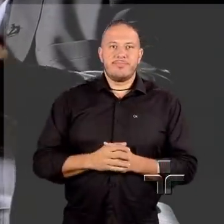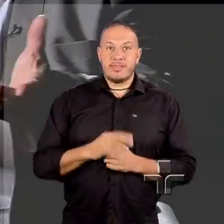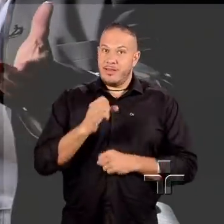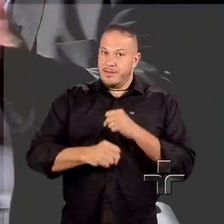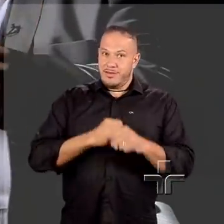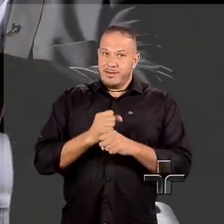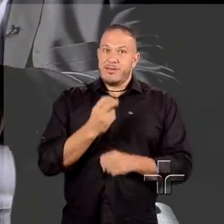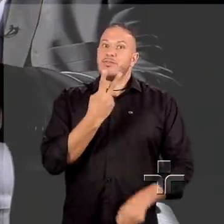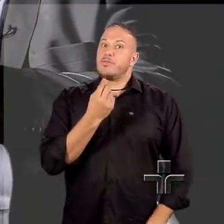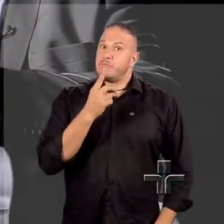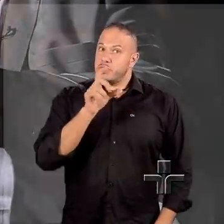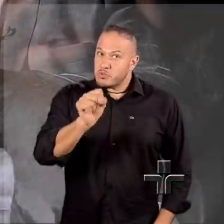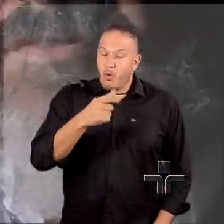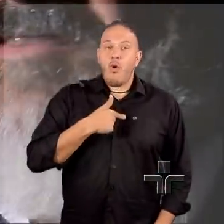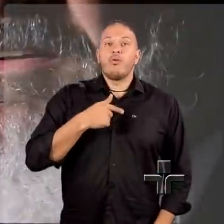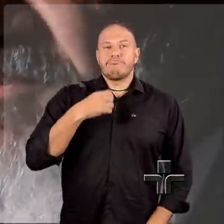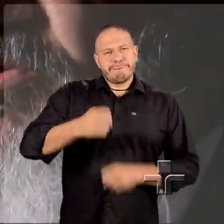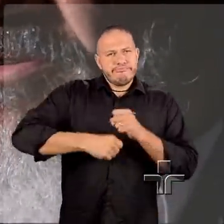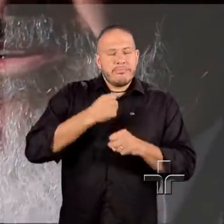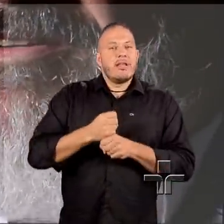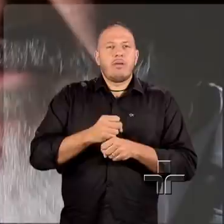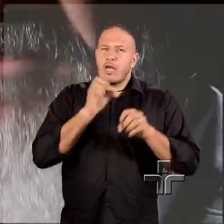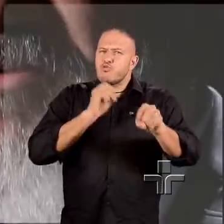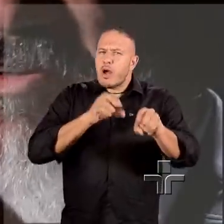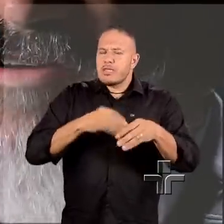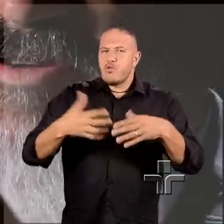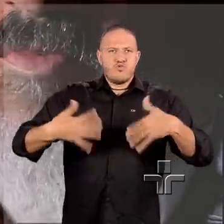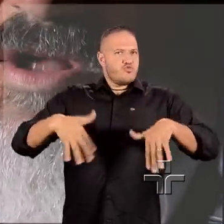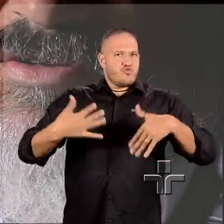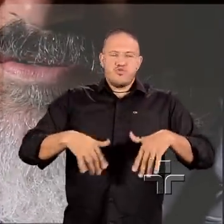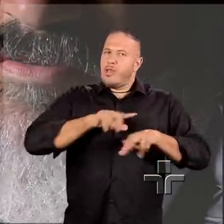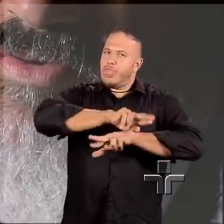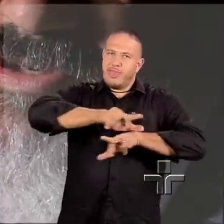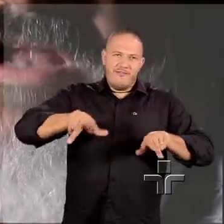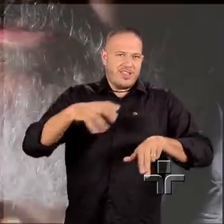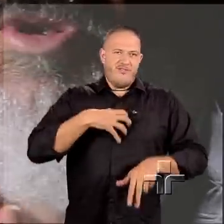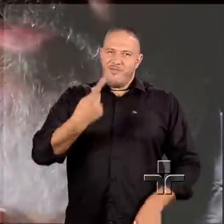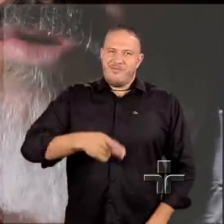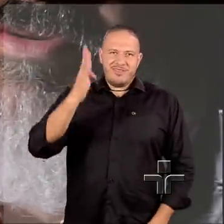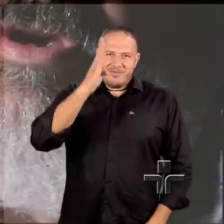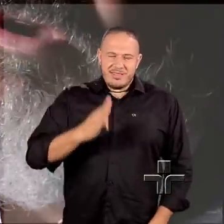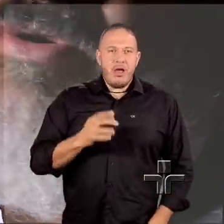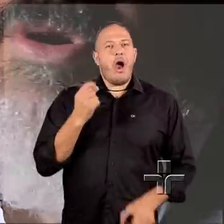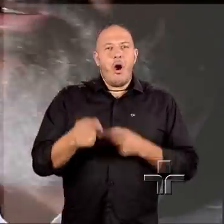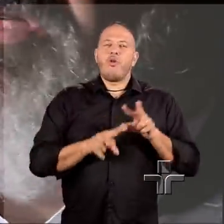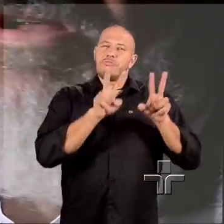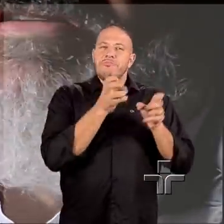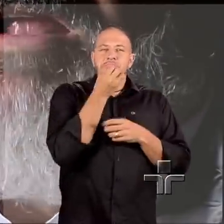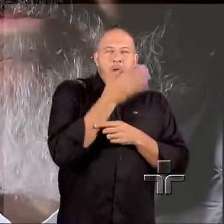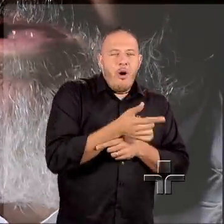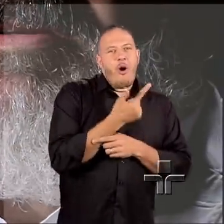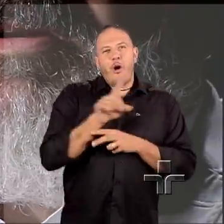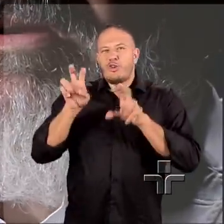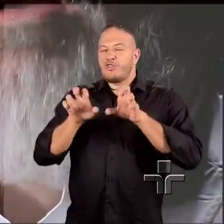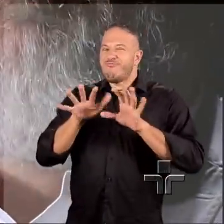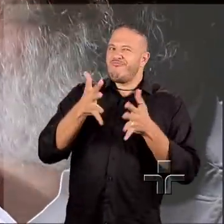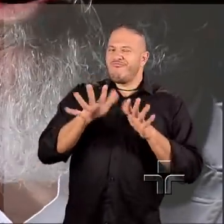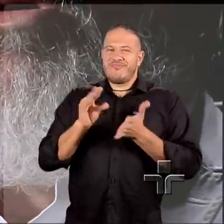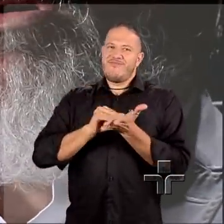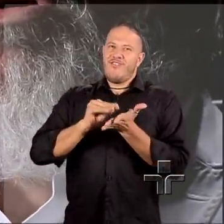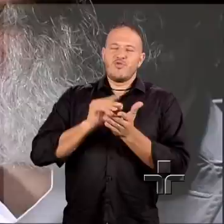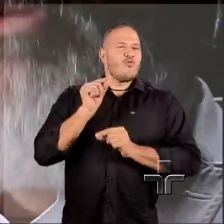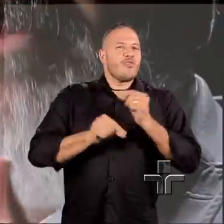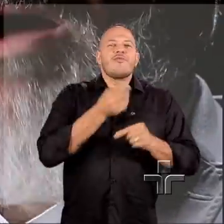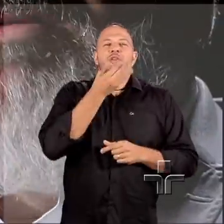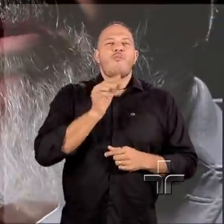2018, um ano que a educação no Brasil ferveu. Ferveu de vários modos, alguns deles muito bons, outros não necessariamente. O que foi